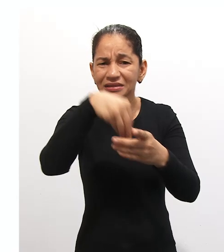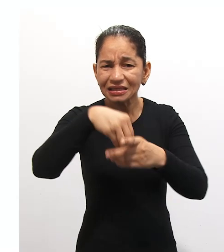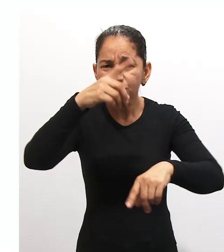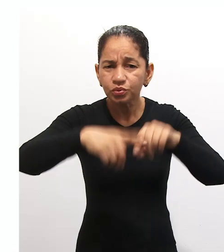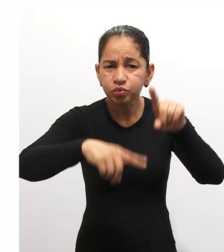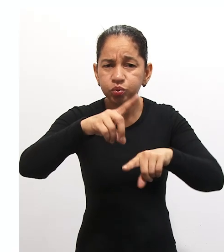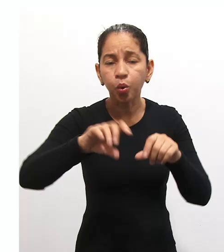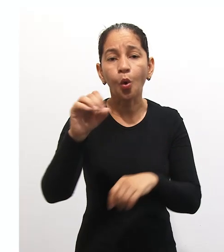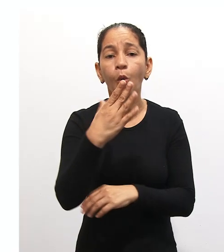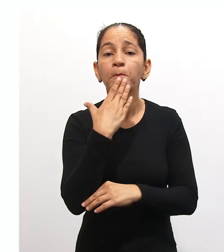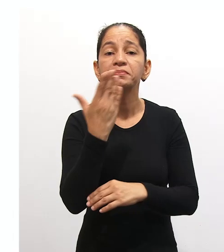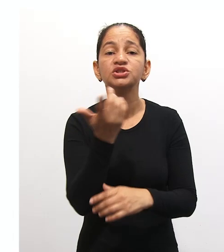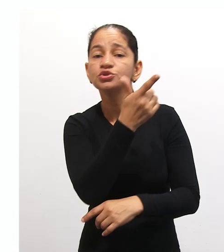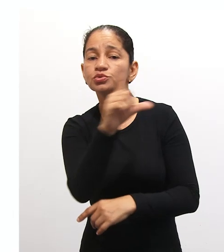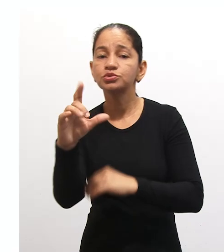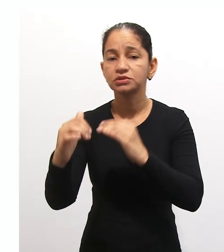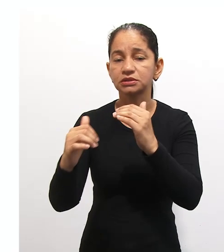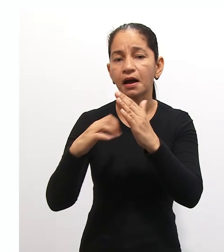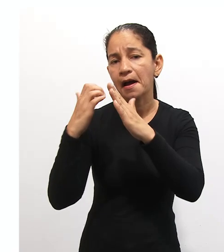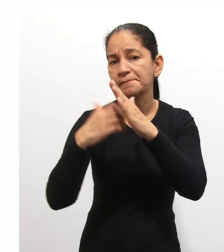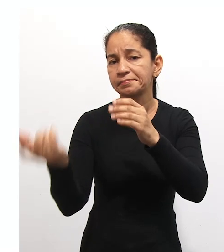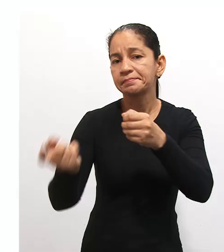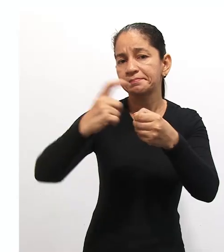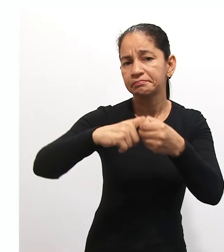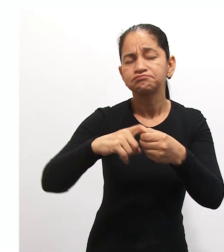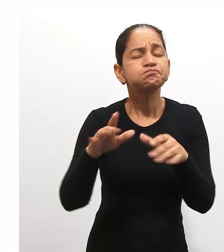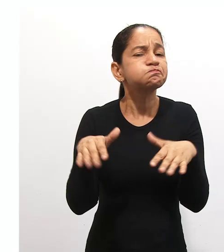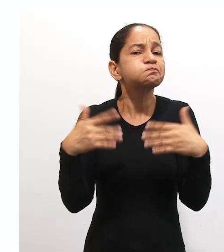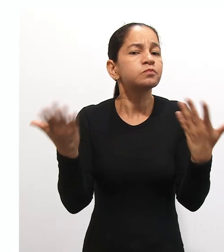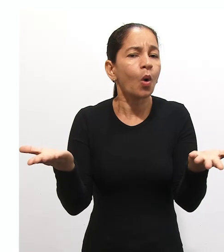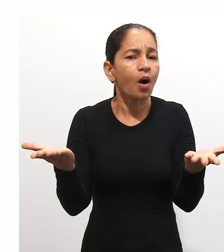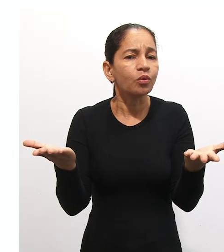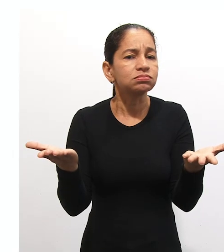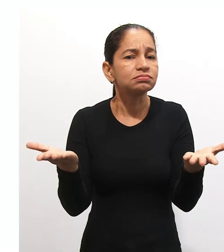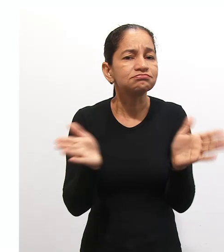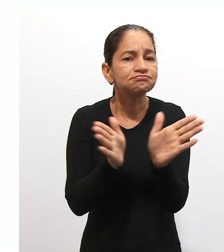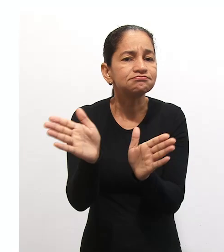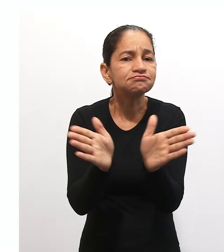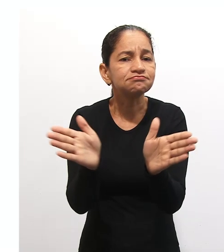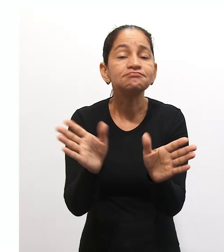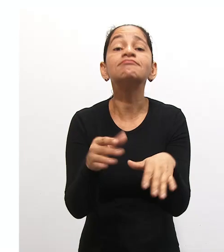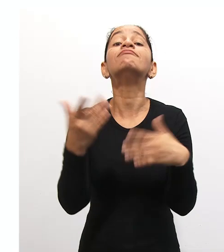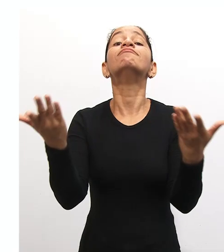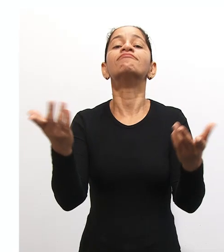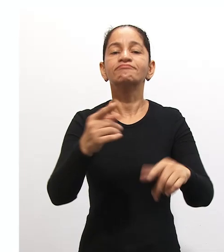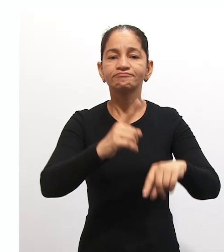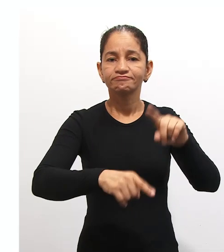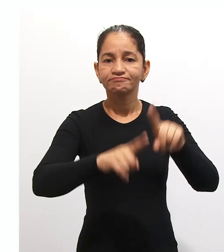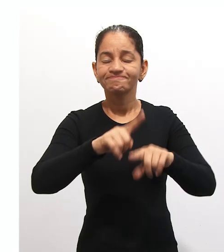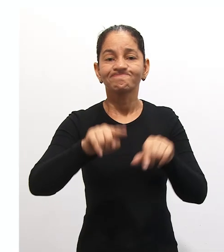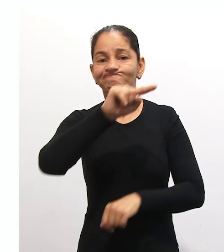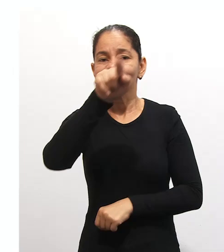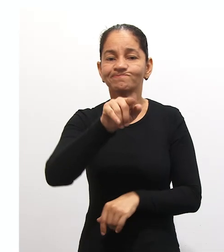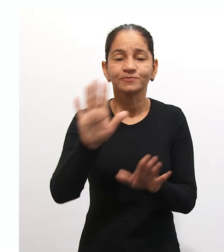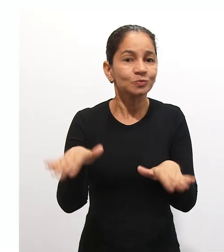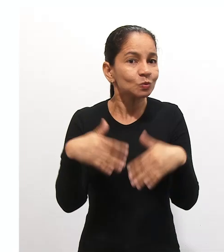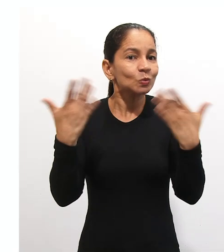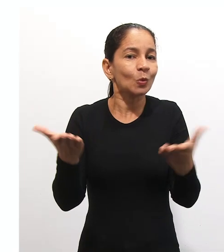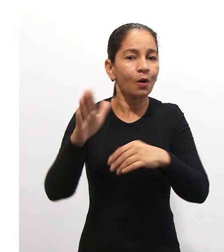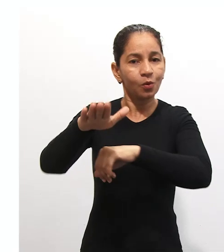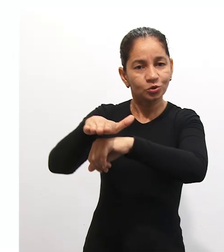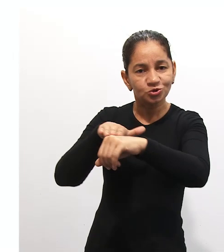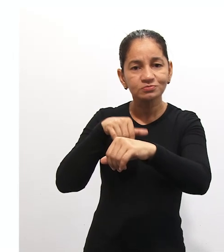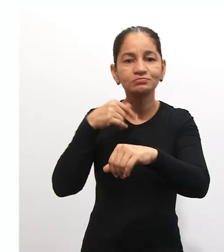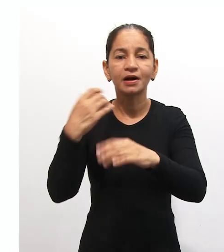pessoal, a gente tem que pensar, afinal, a gente vai produzir esse bem ou vai terceirizar, delegar uma empresa para